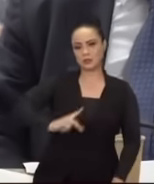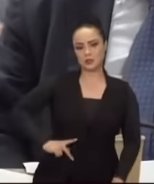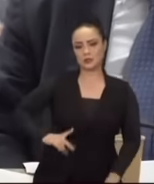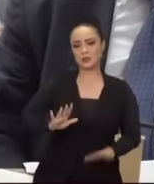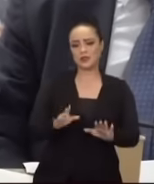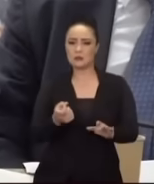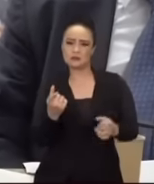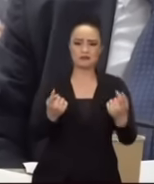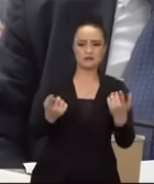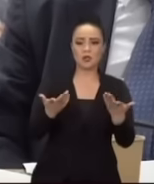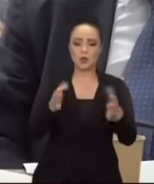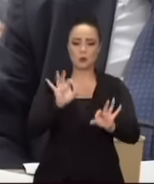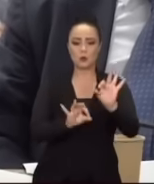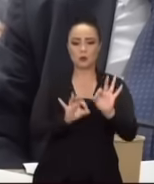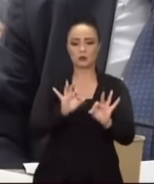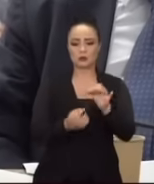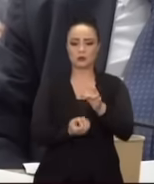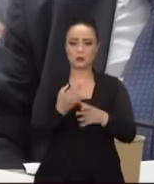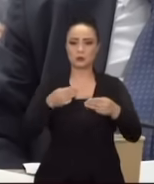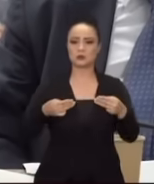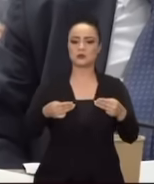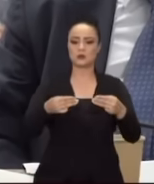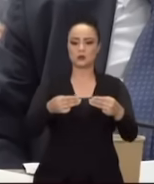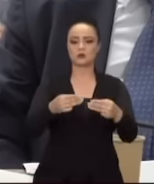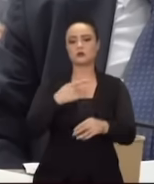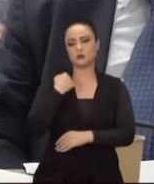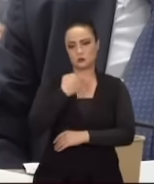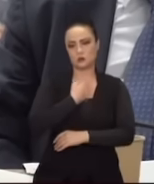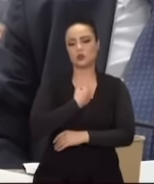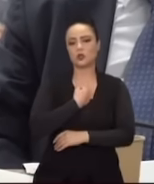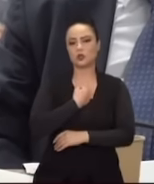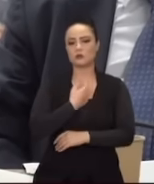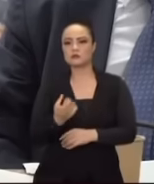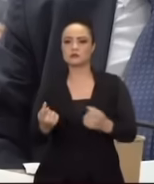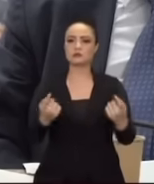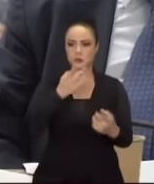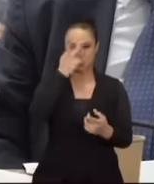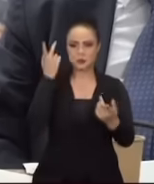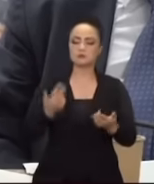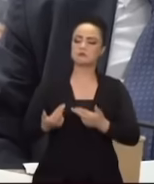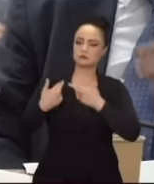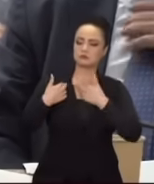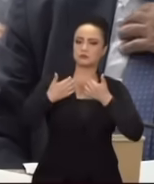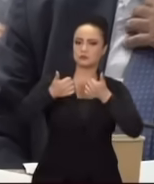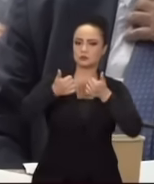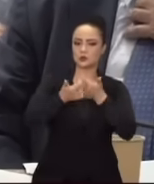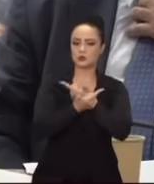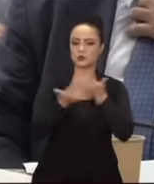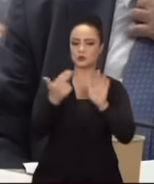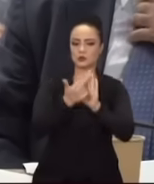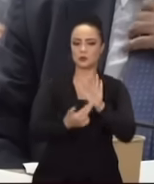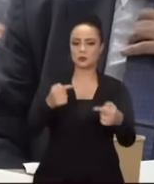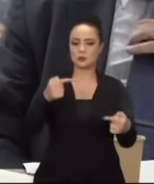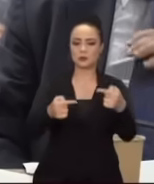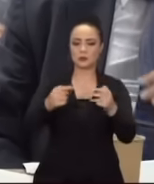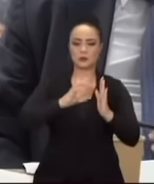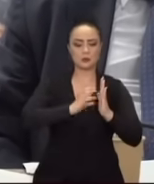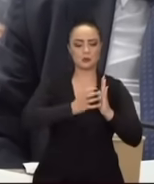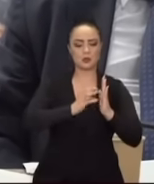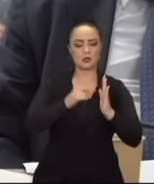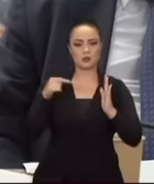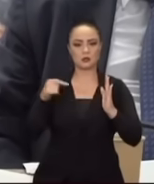presidência, acabei montando o ministério, e nós aqui, com pessoas competentes, sem o critério político partidário